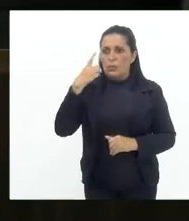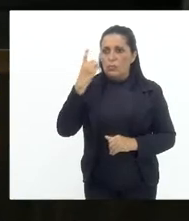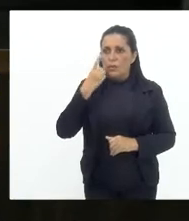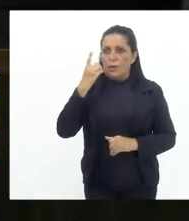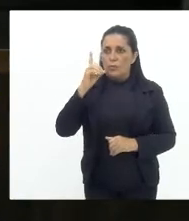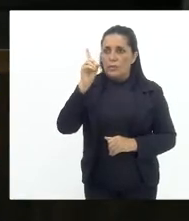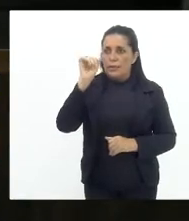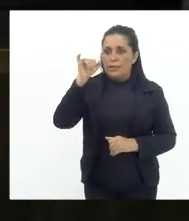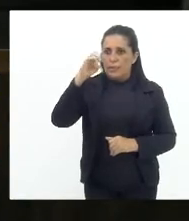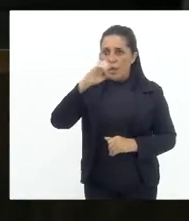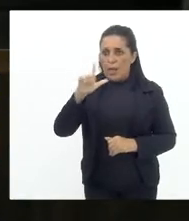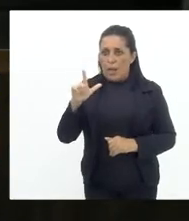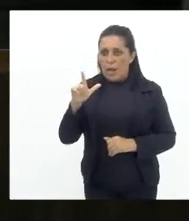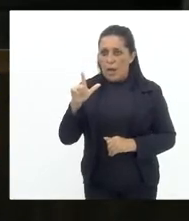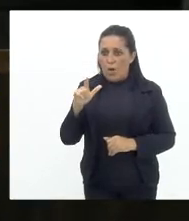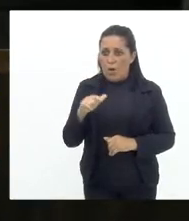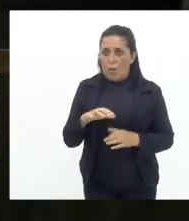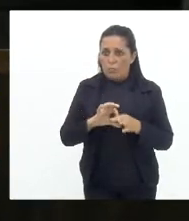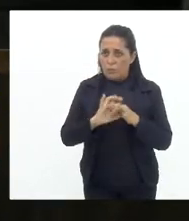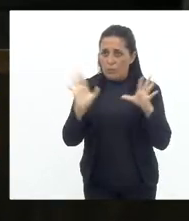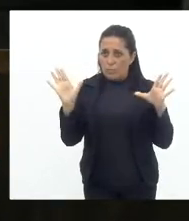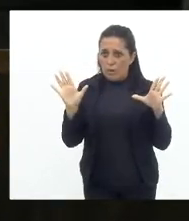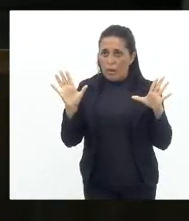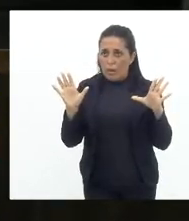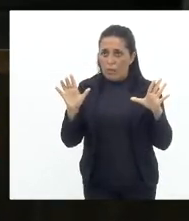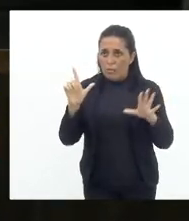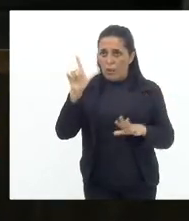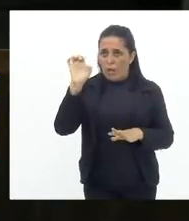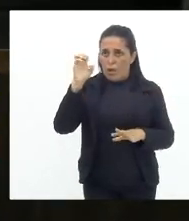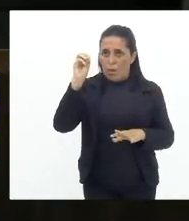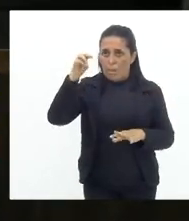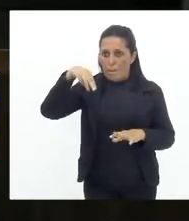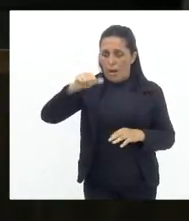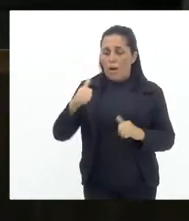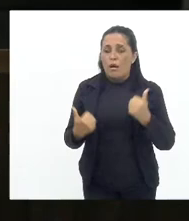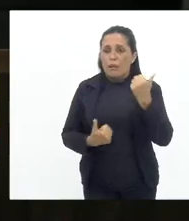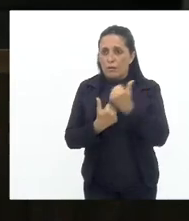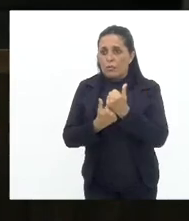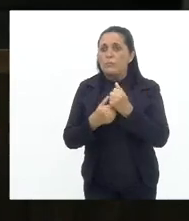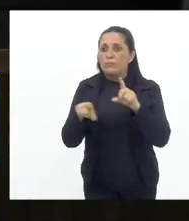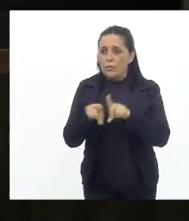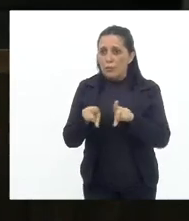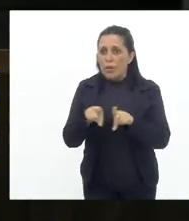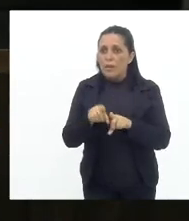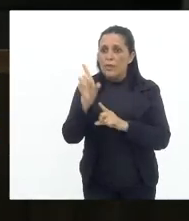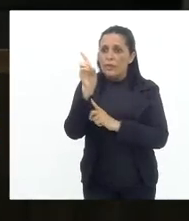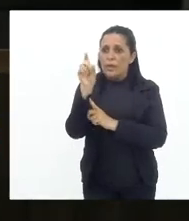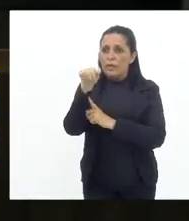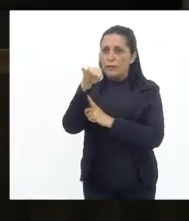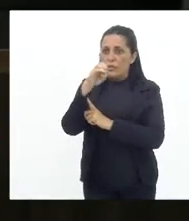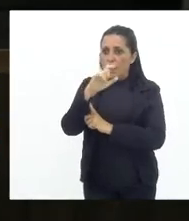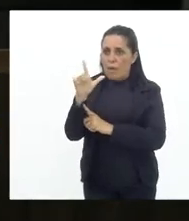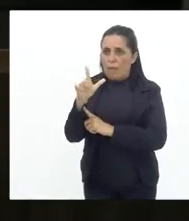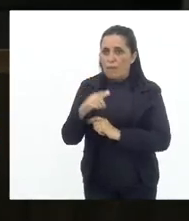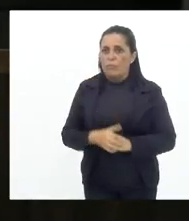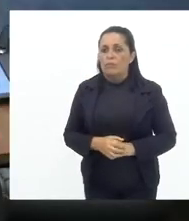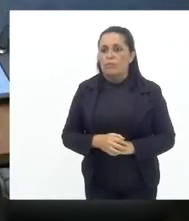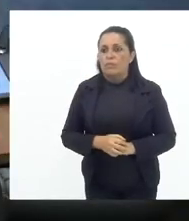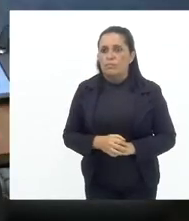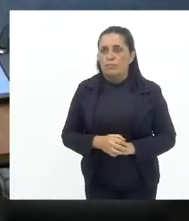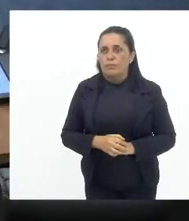librelon função tá aberto Aliomar se eu também subir Daniel Elton